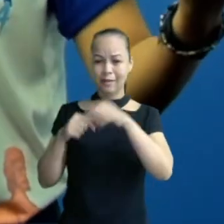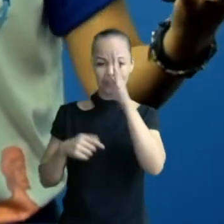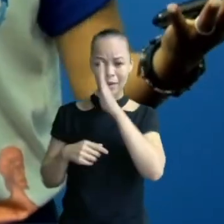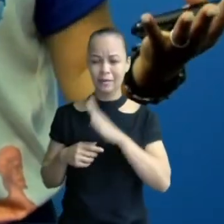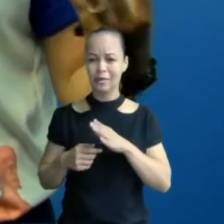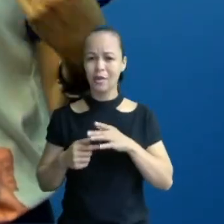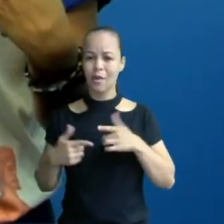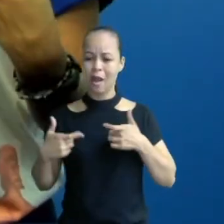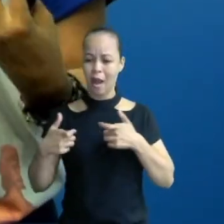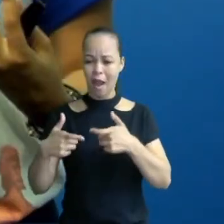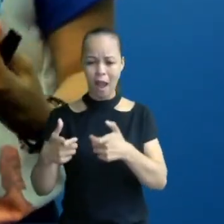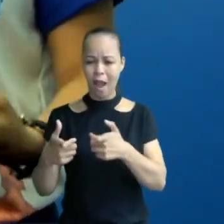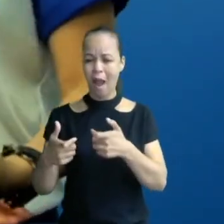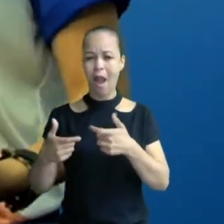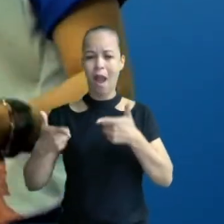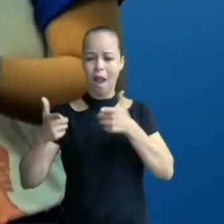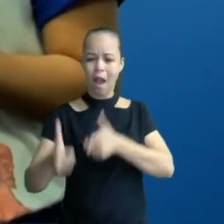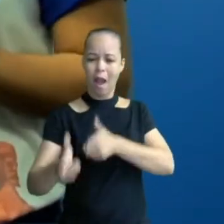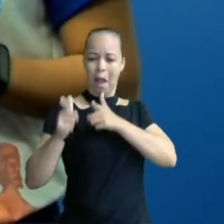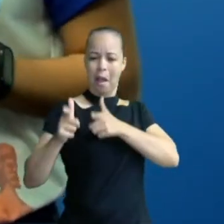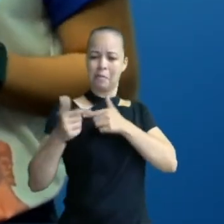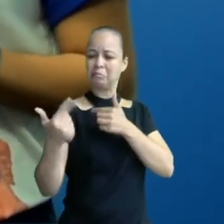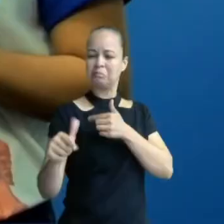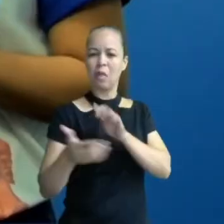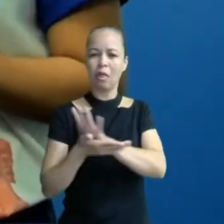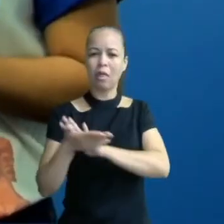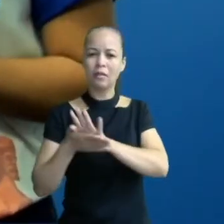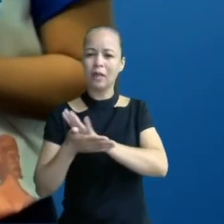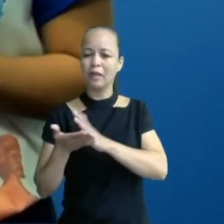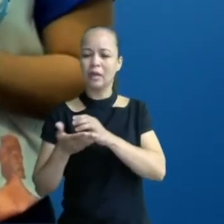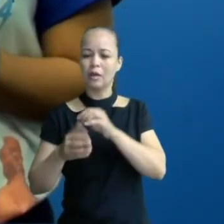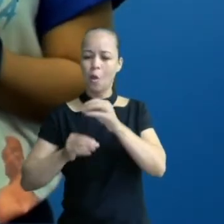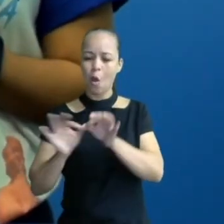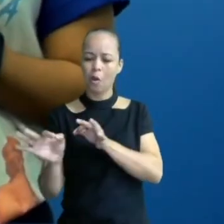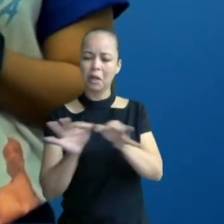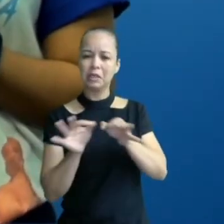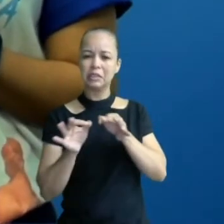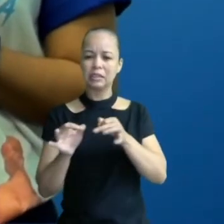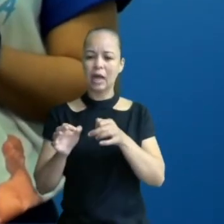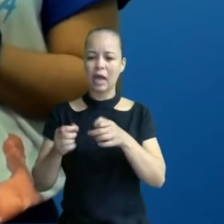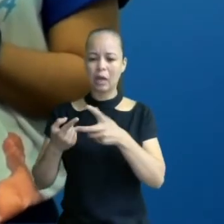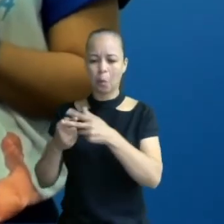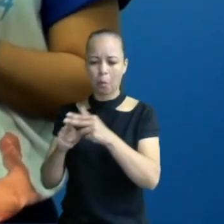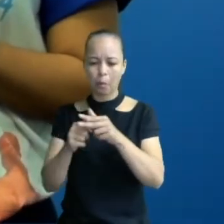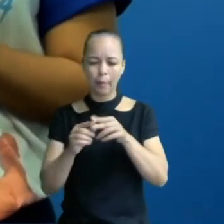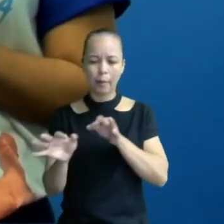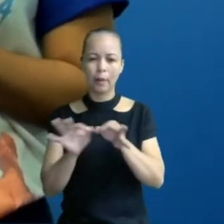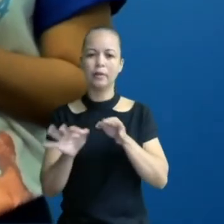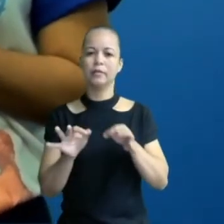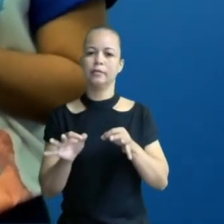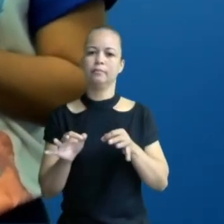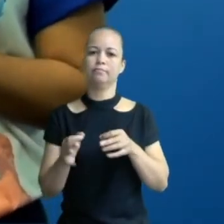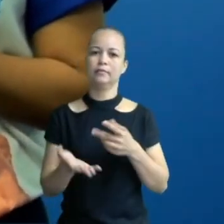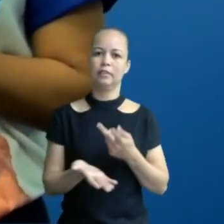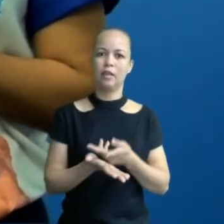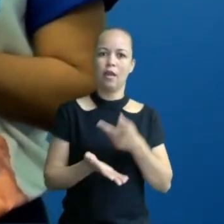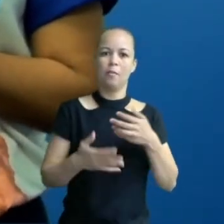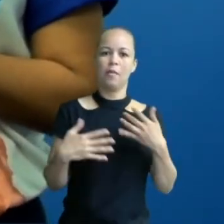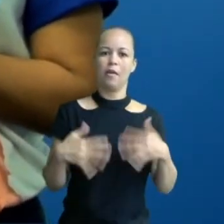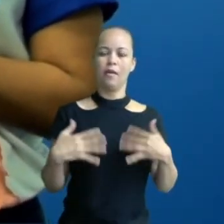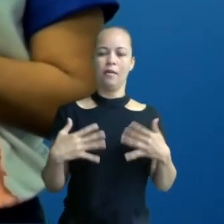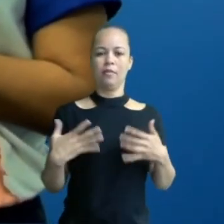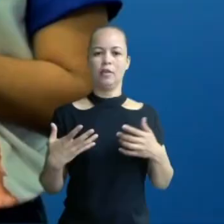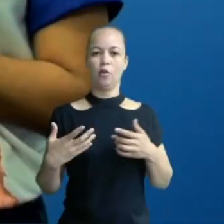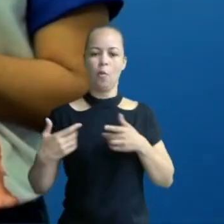não tinha artifício nenhum, não tinha nada adequado. Era tudo muito construído ali na mão mesmo. E de repente combater